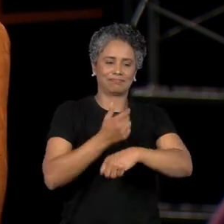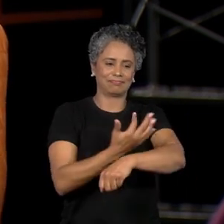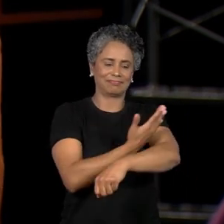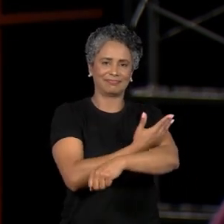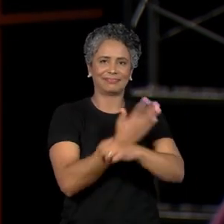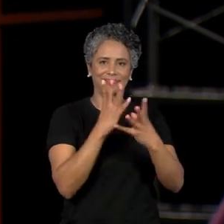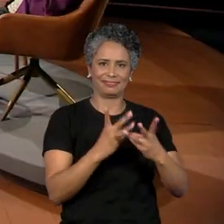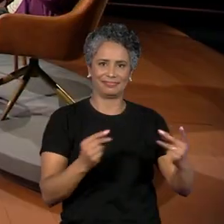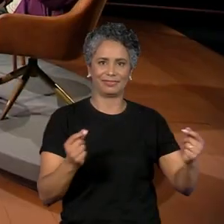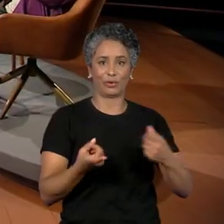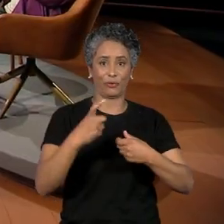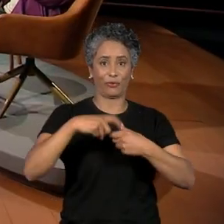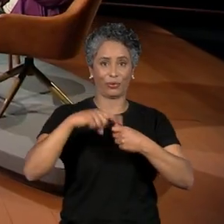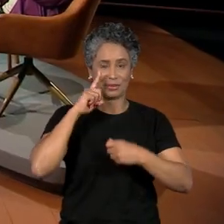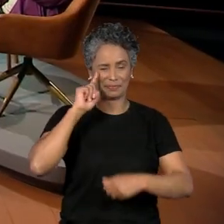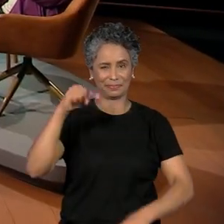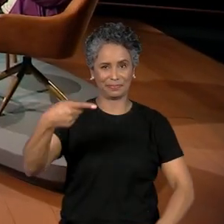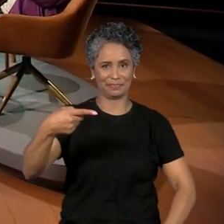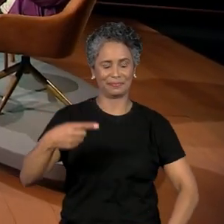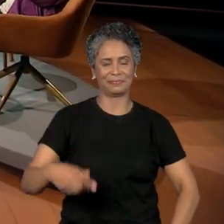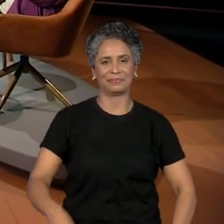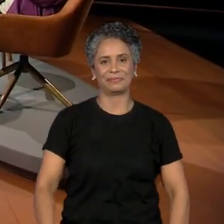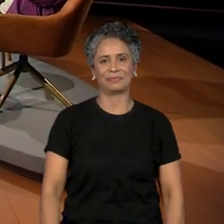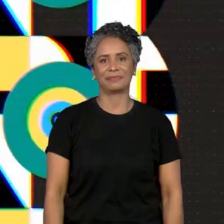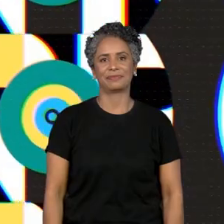com Décio Otero.